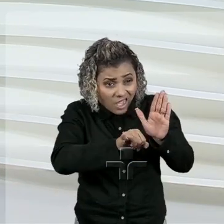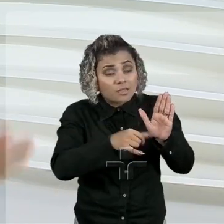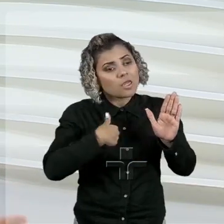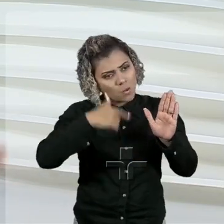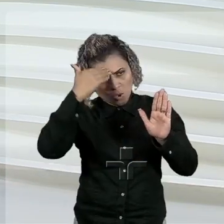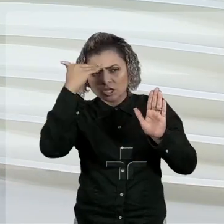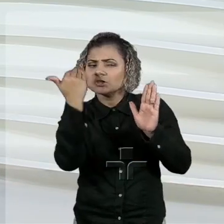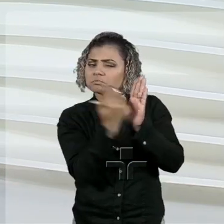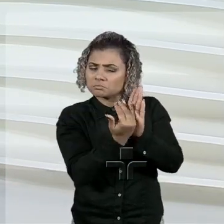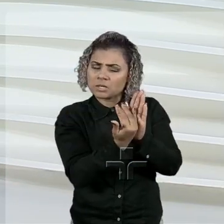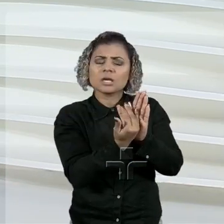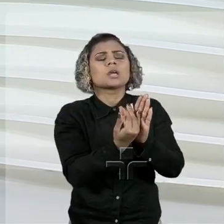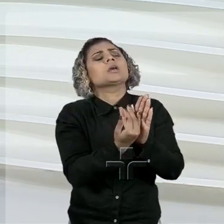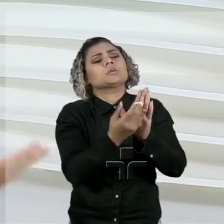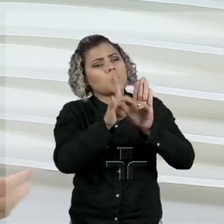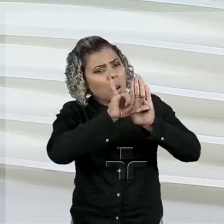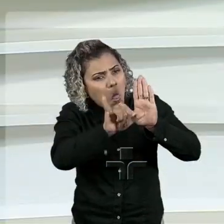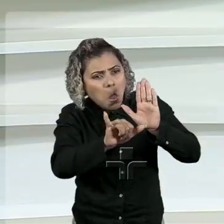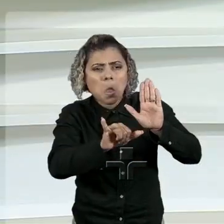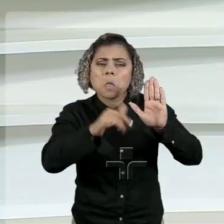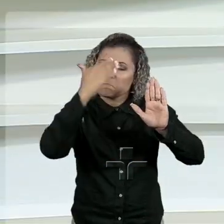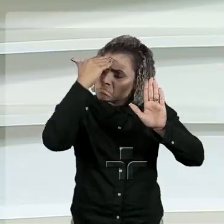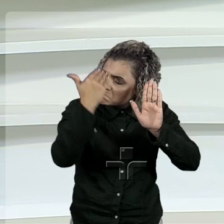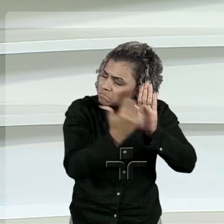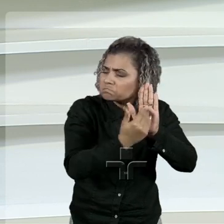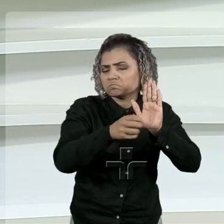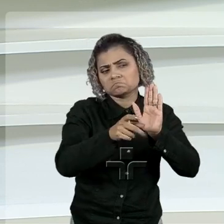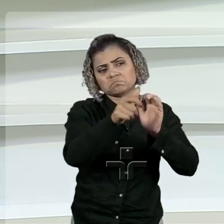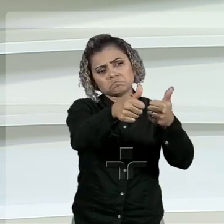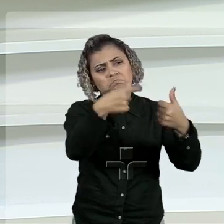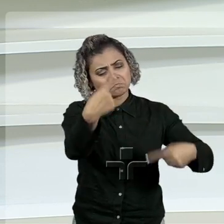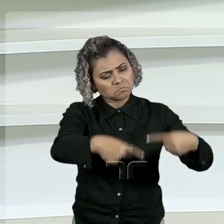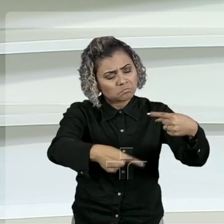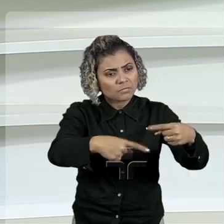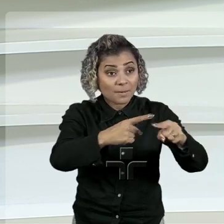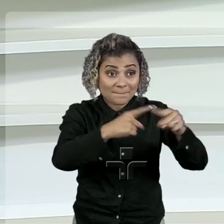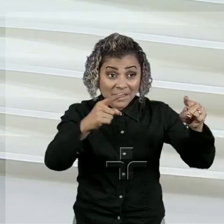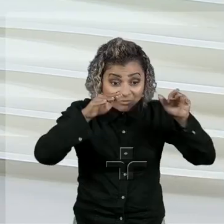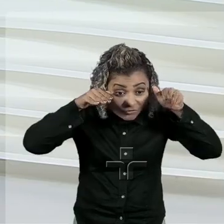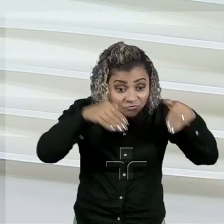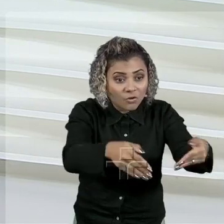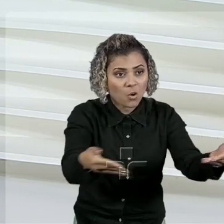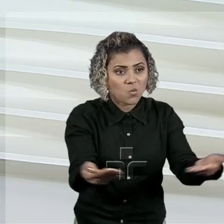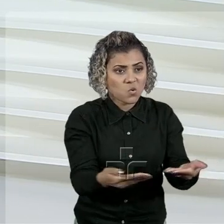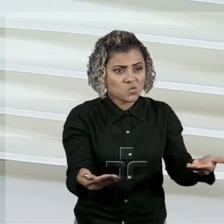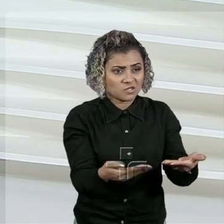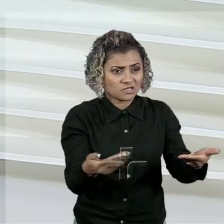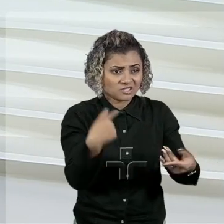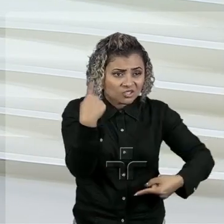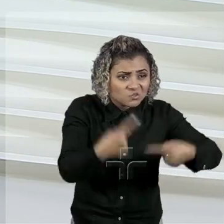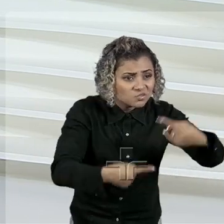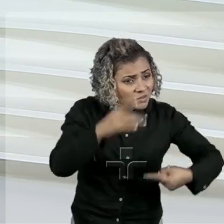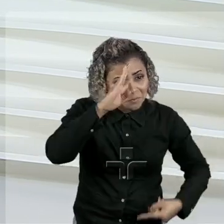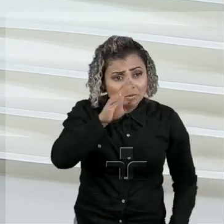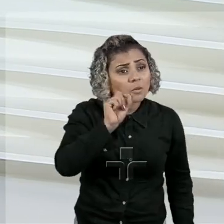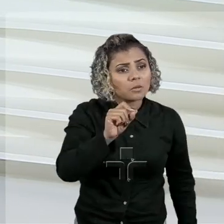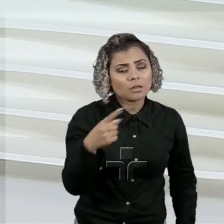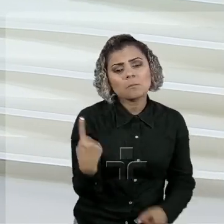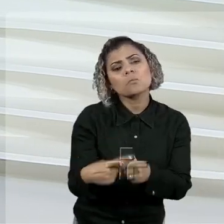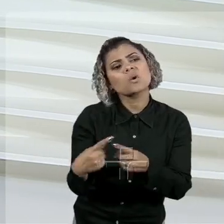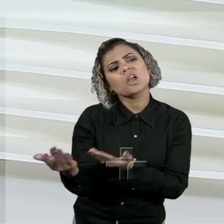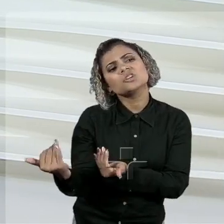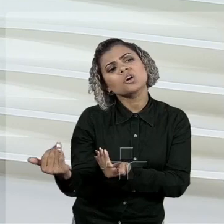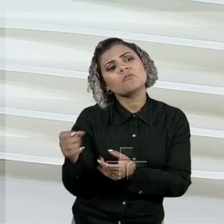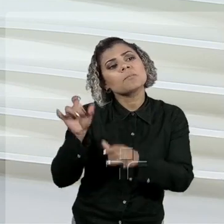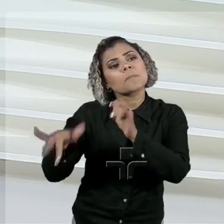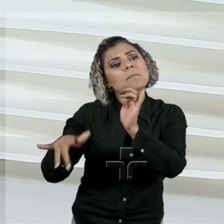processo legislativo, se discutir sobre isso, ok, mas o foco que a gente precisaria estar discutindo é por que tantos jovens